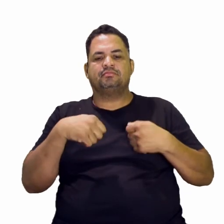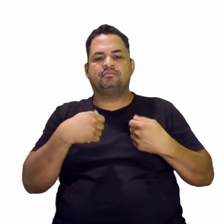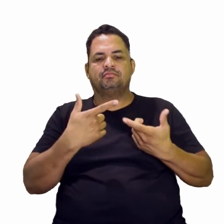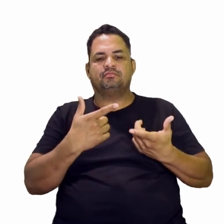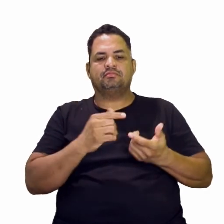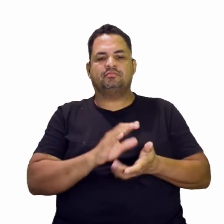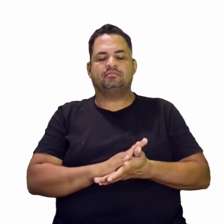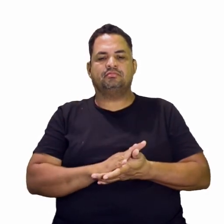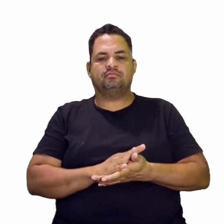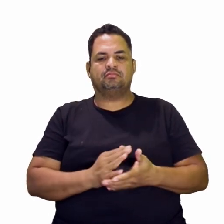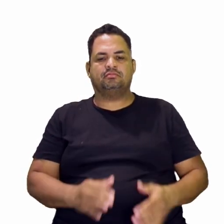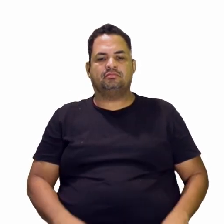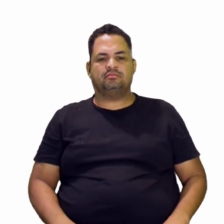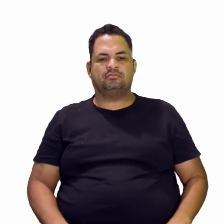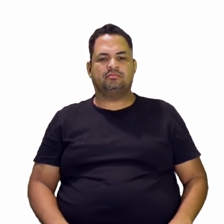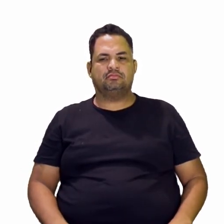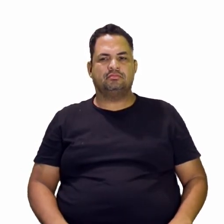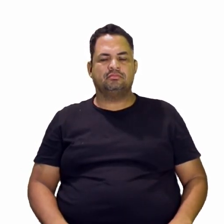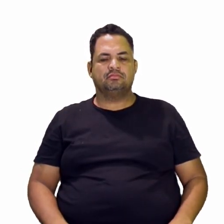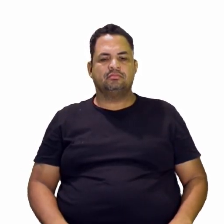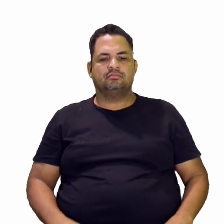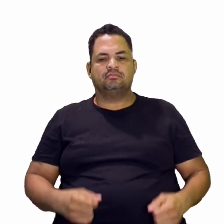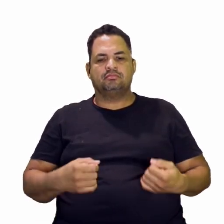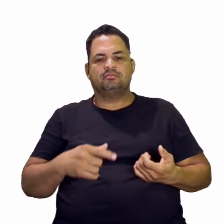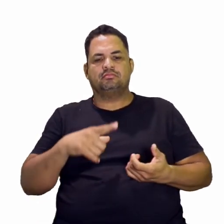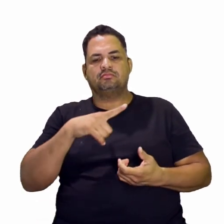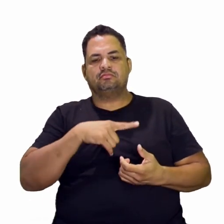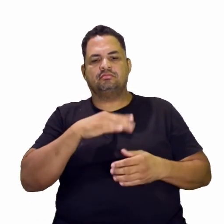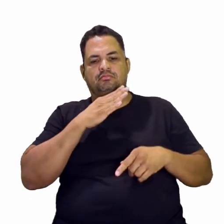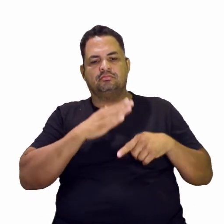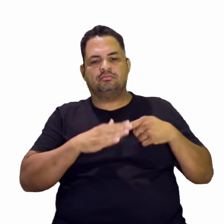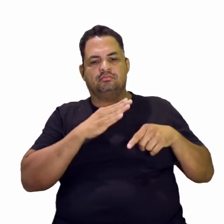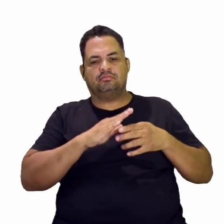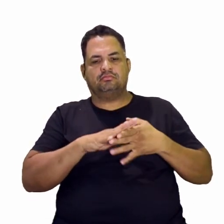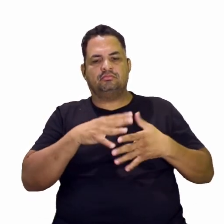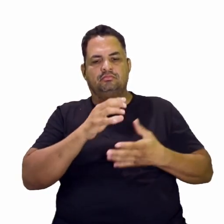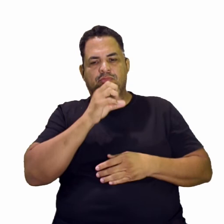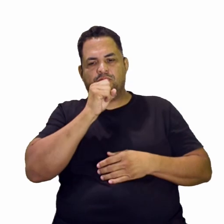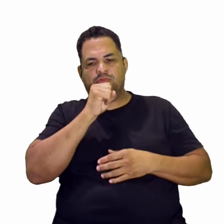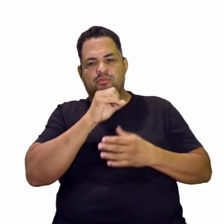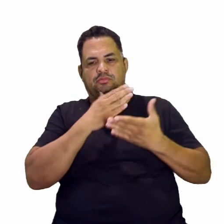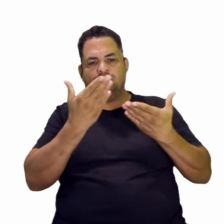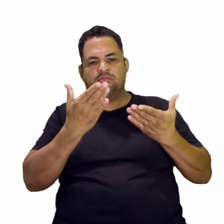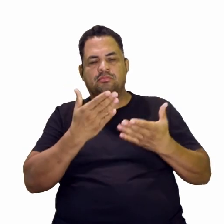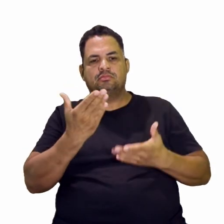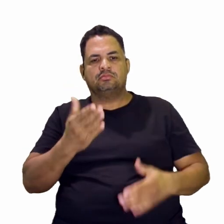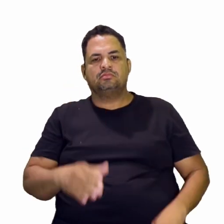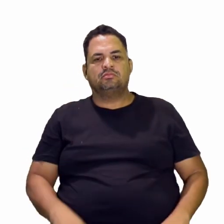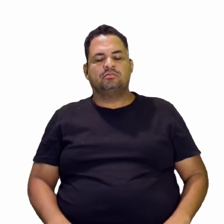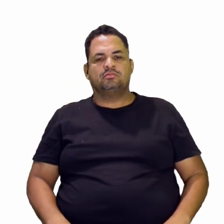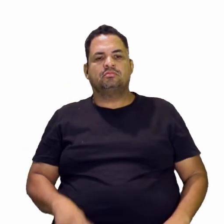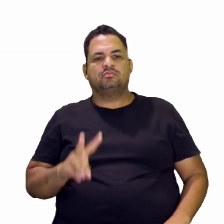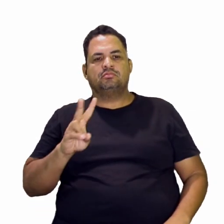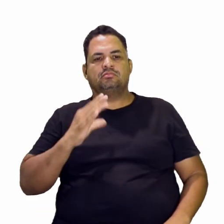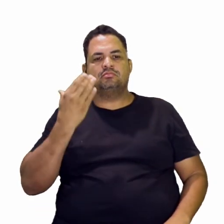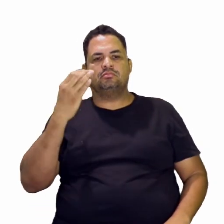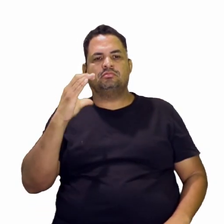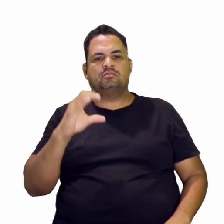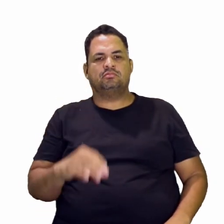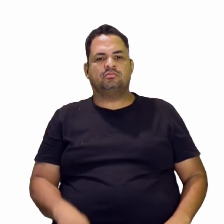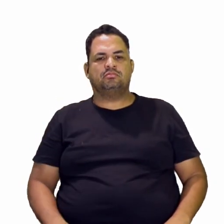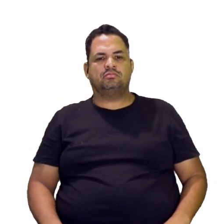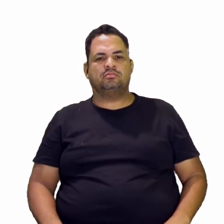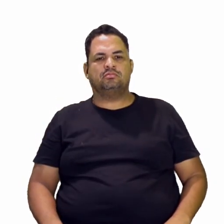que estar como fonte de vitamina C. E aí a gente tem o tomate, a laranja, a cenoura, o limão como essas fontes dessa vitamina C, tá